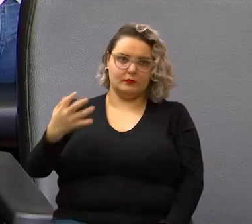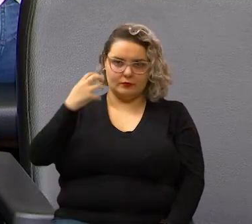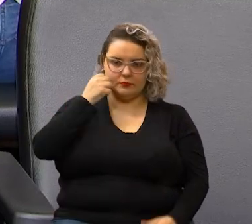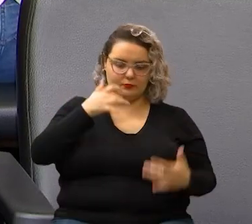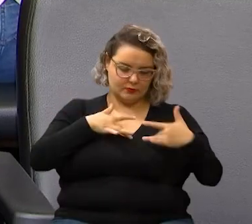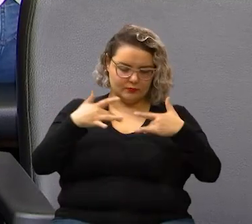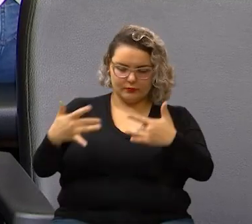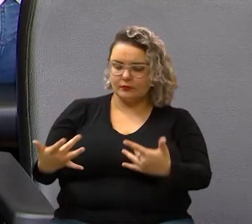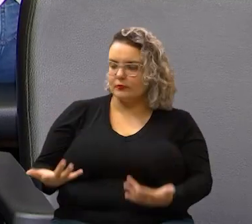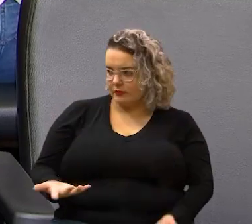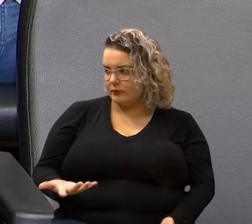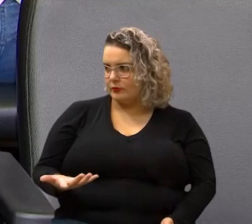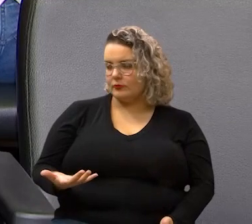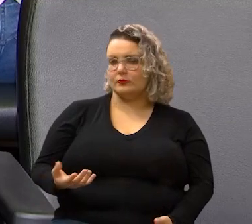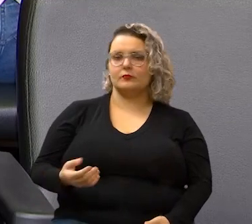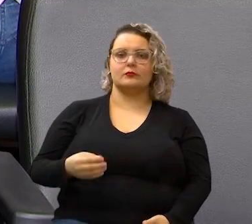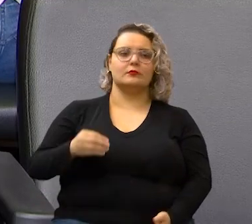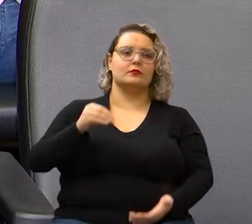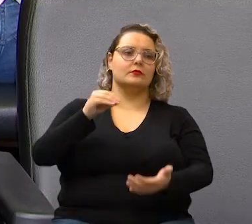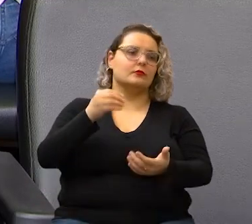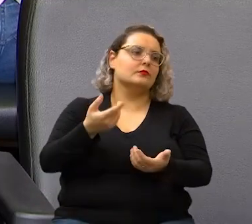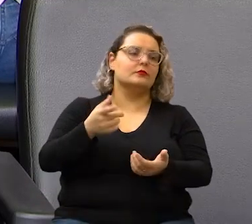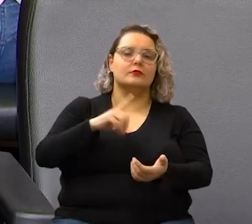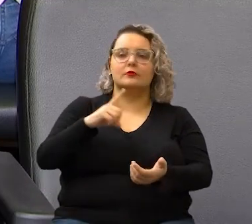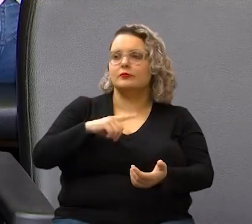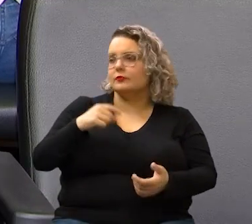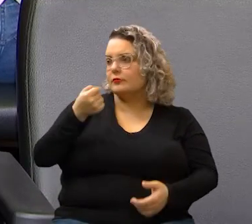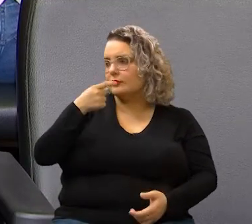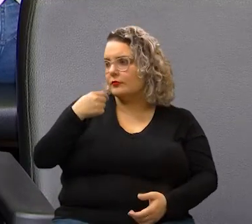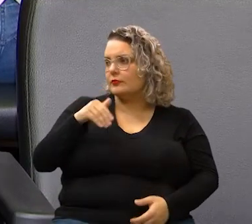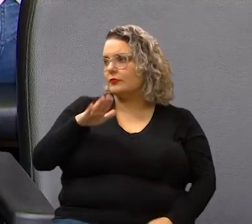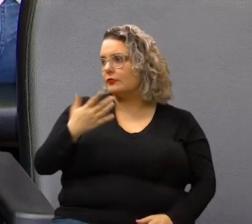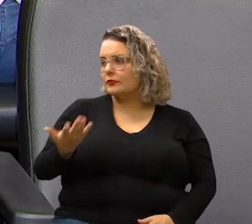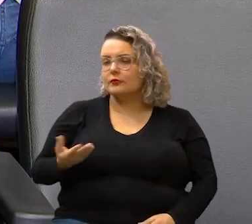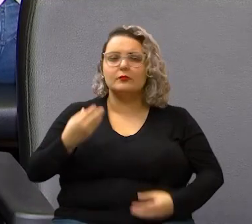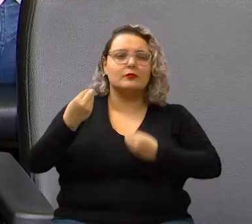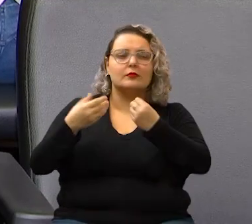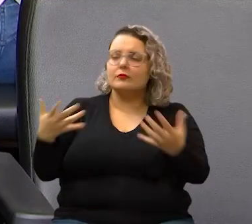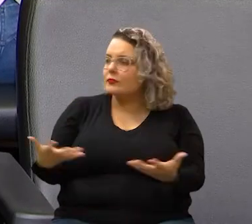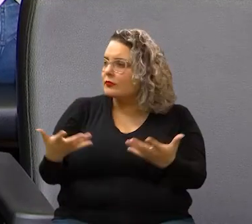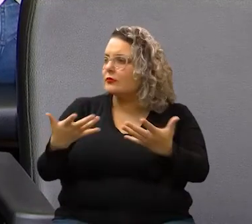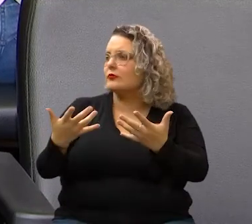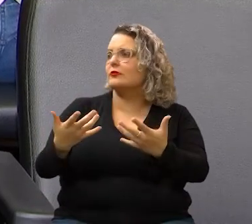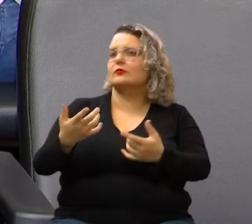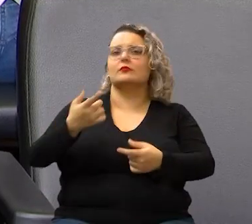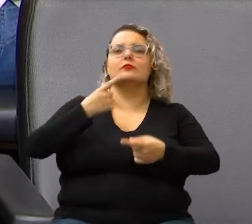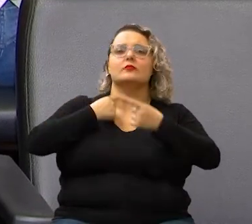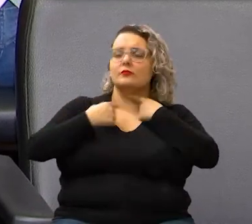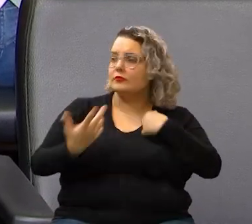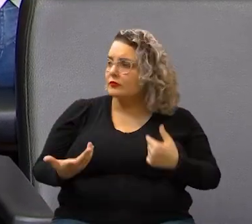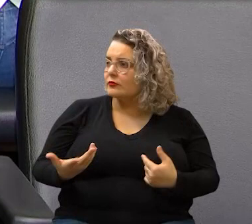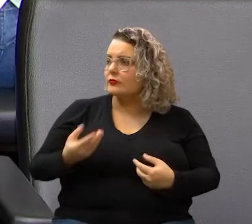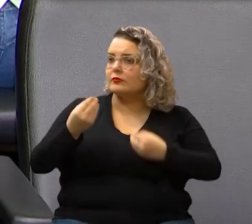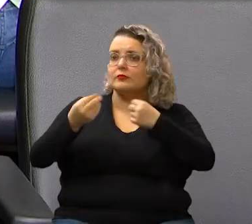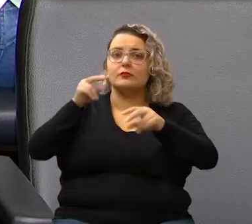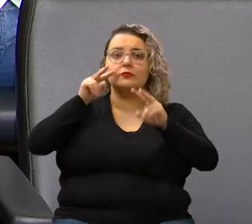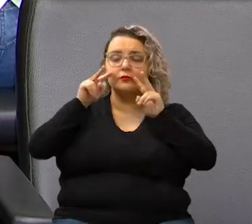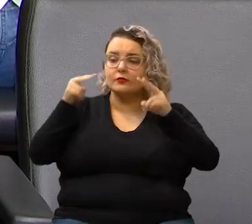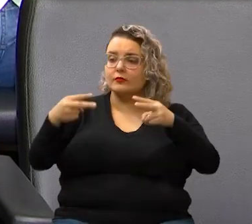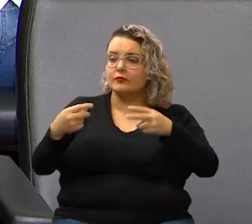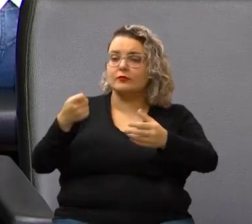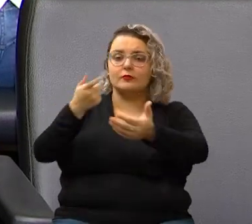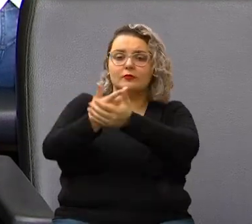remédios podem ser realizadas pela população. Como é que surgiu essa iniciativa, essa necessidade? Como é que